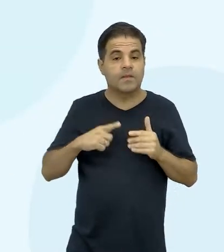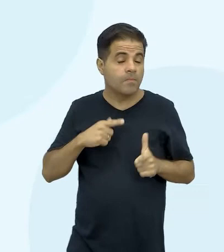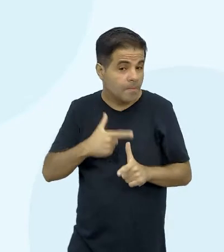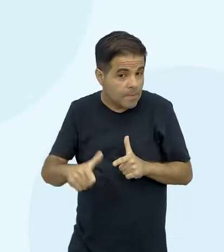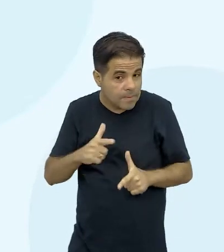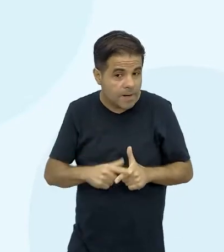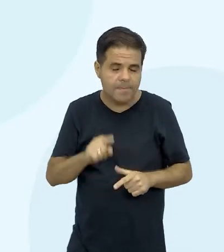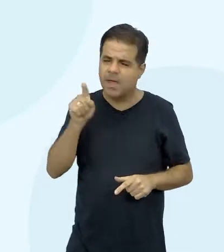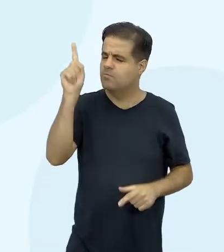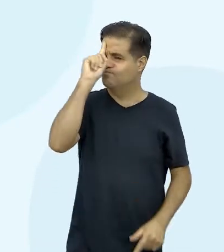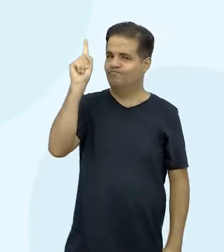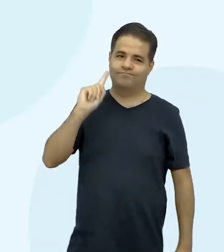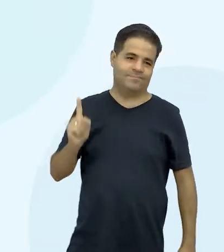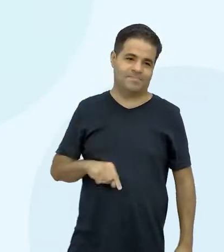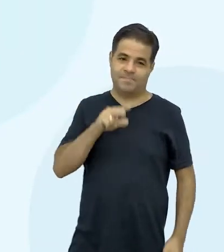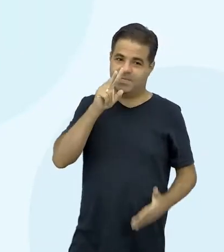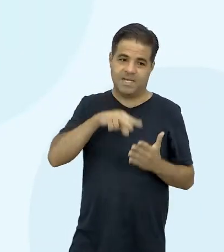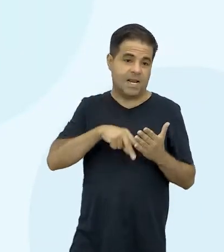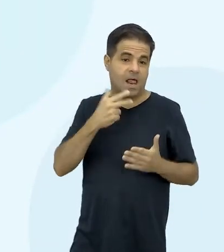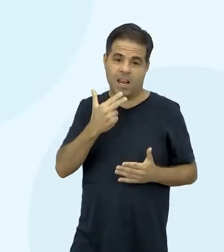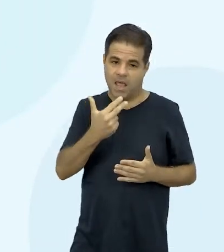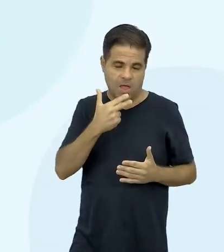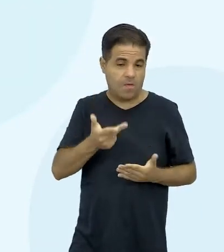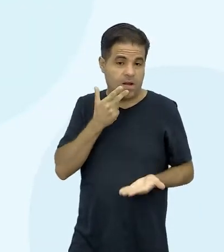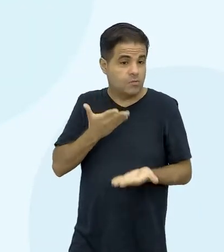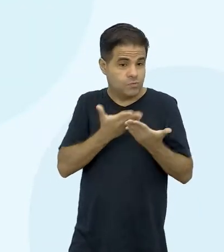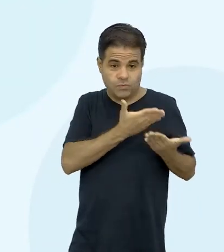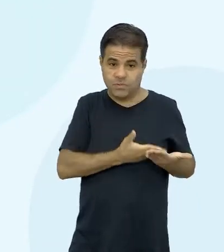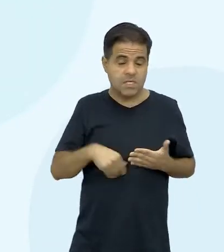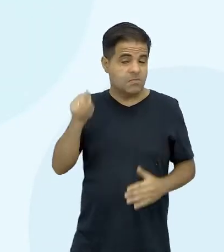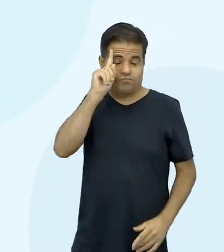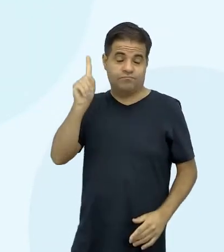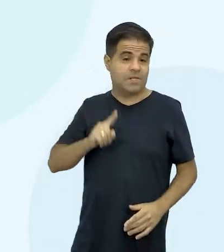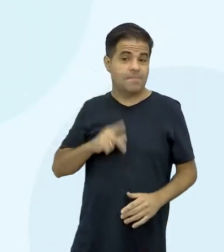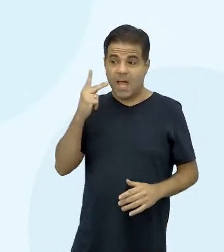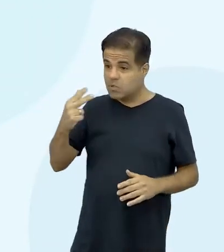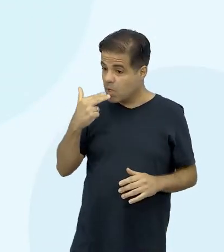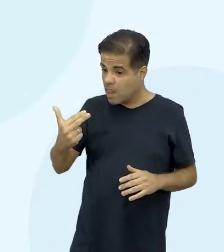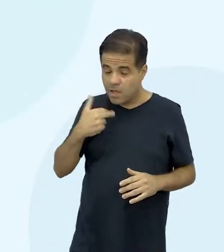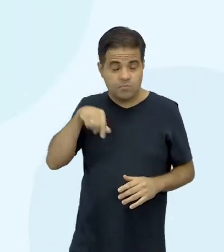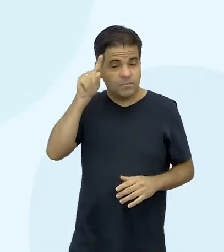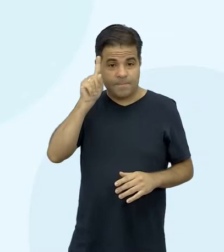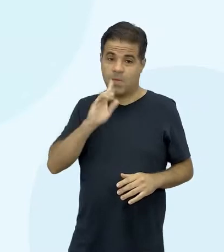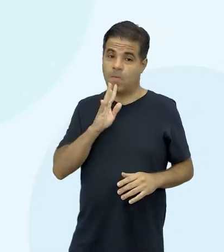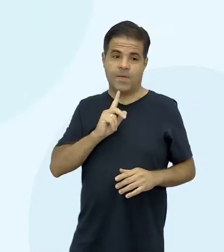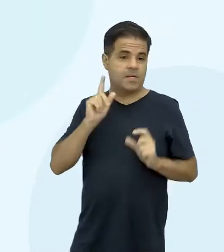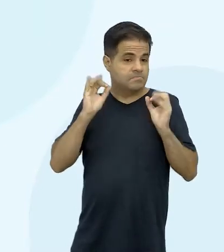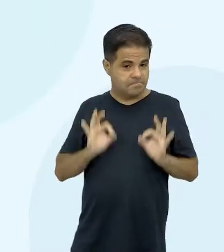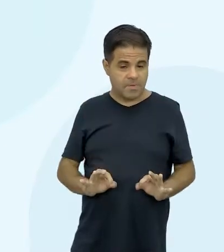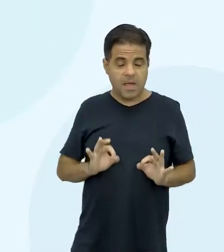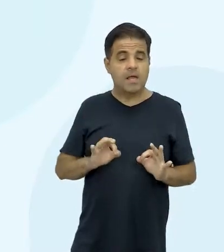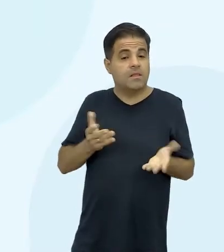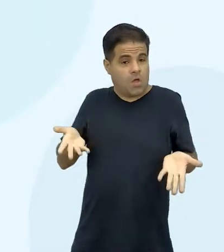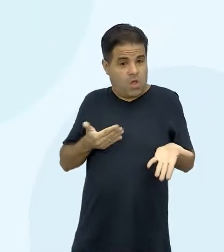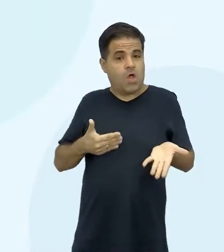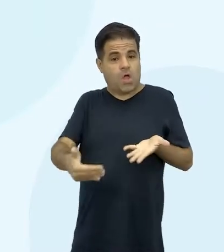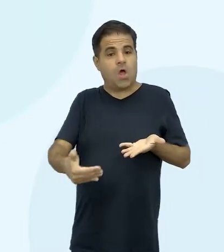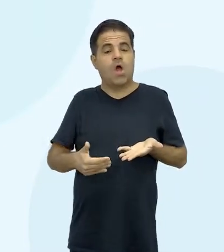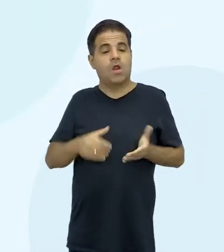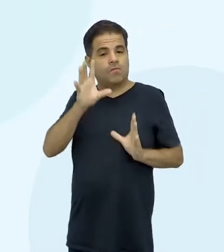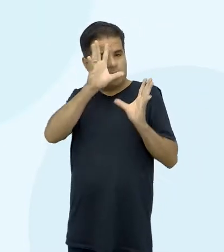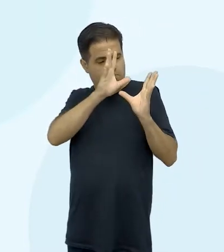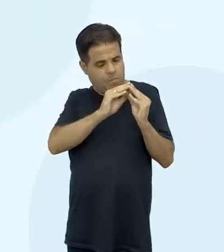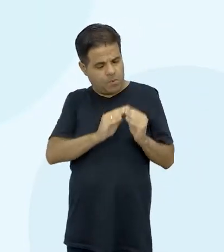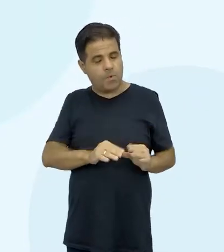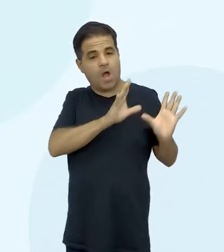problema, ele não sabia a língua dos estudantes e nem os estudantes sabiam a sua. Então agora eu vou fazer isso, eu vou